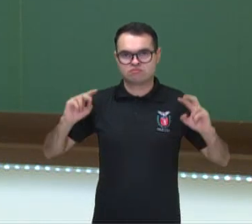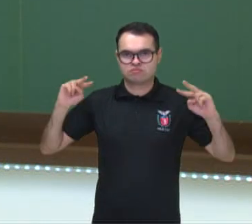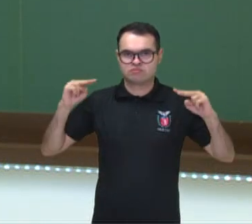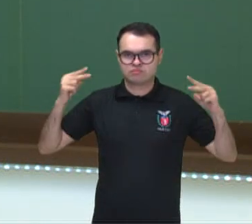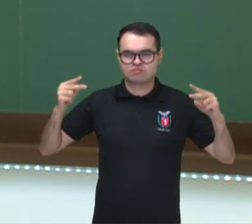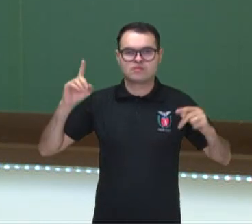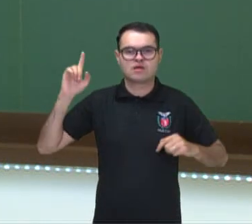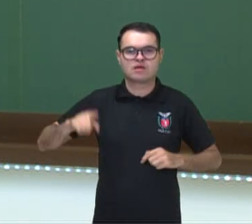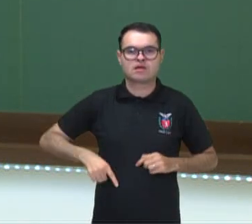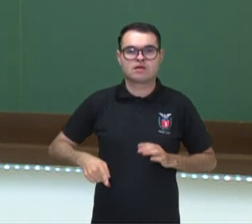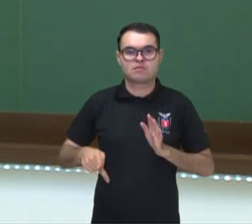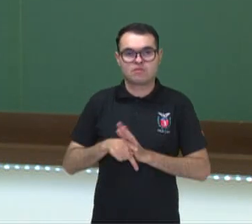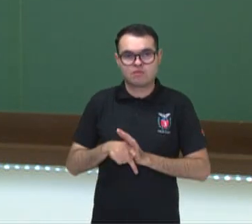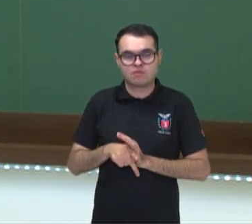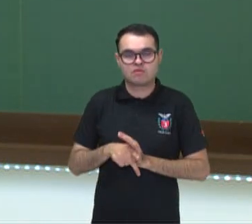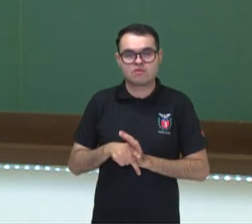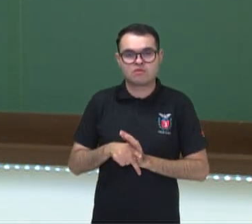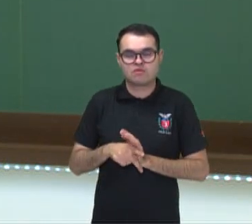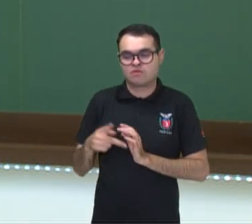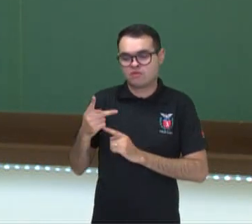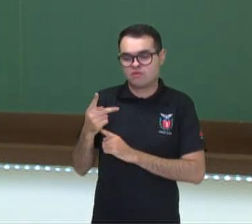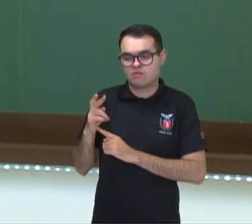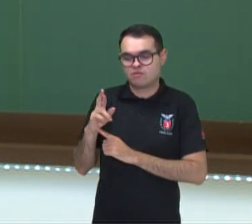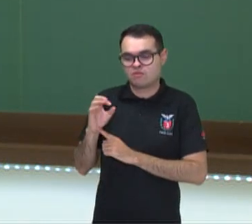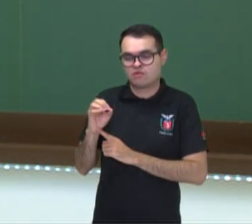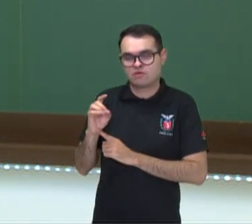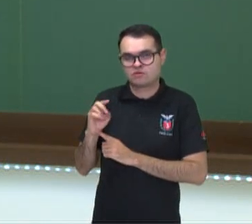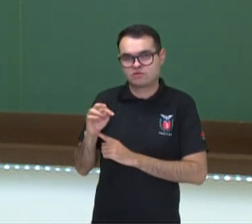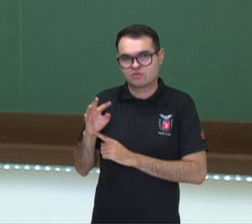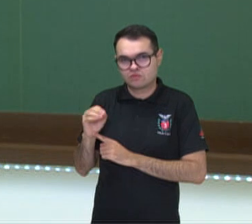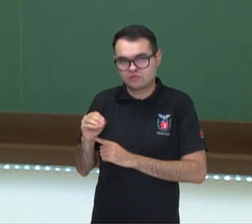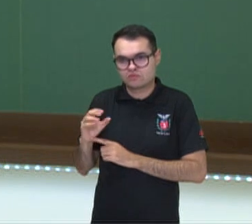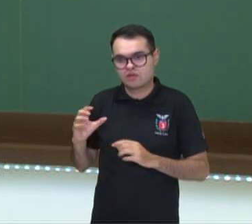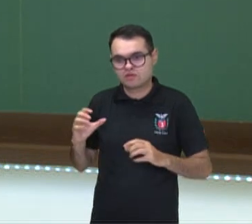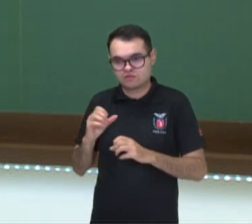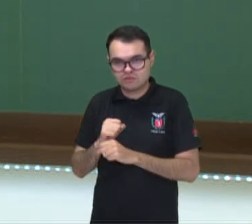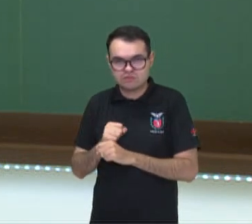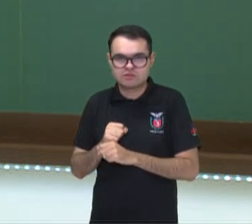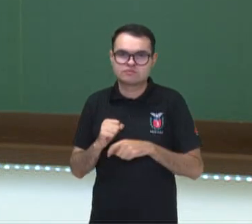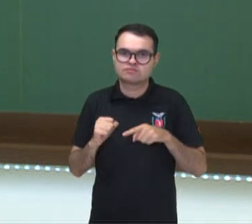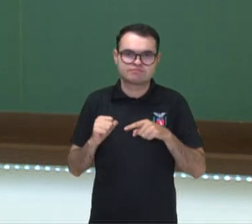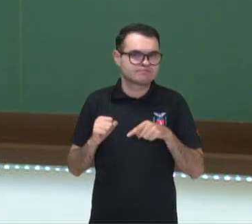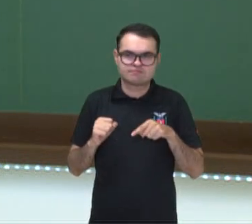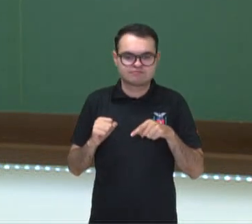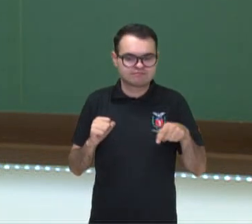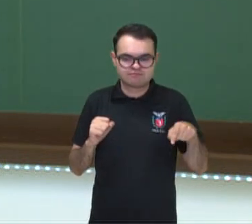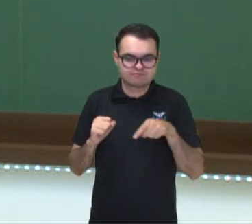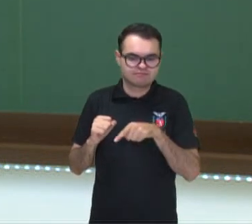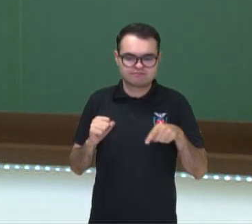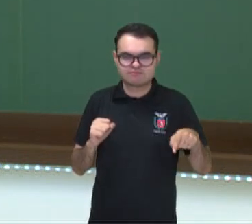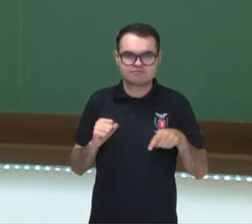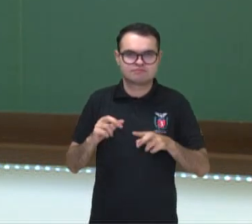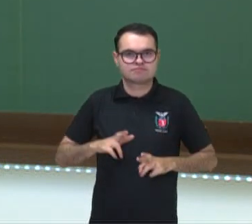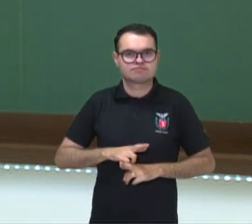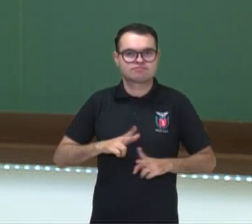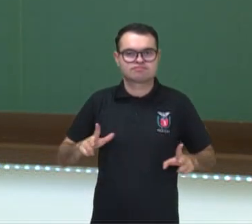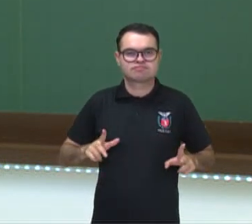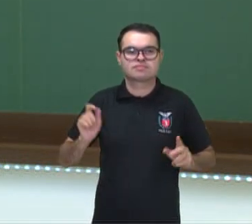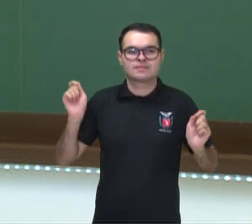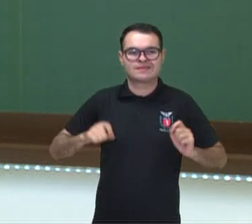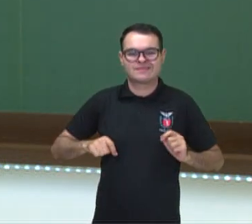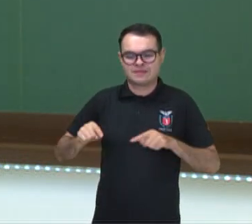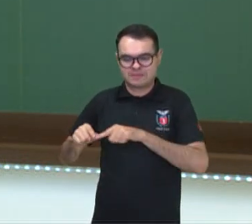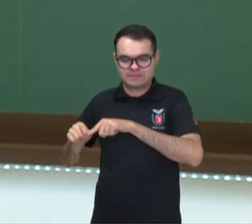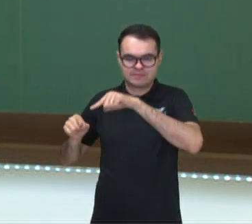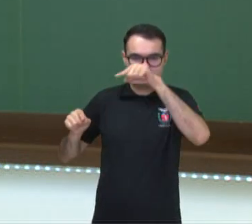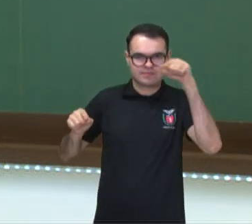produto da soma pela diferença, ó. Aqui a diferença de dois quadrados, consigo fatorar, transformar no